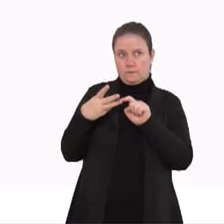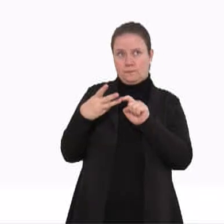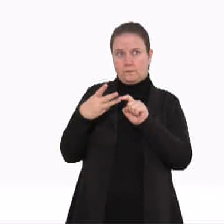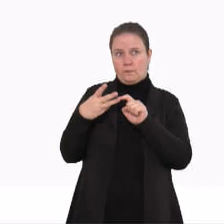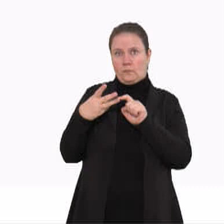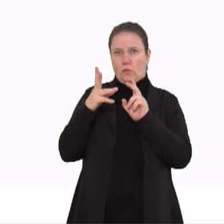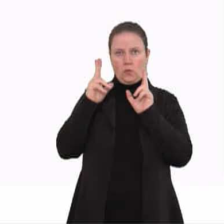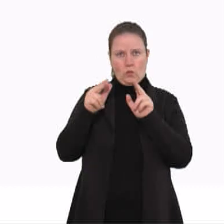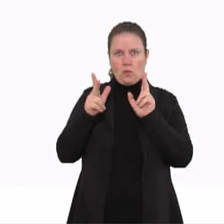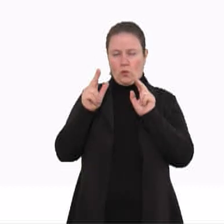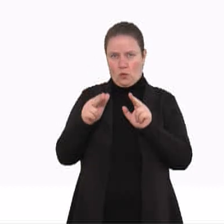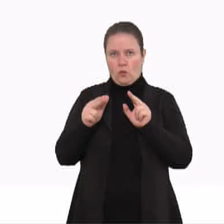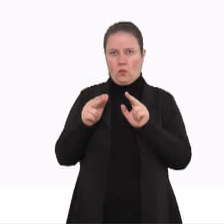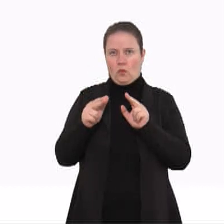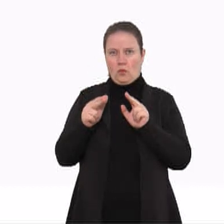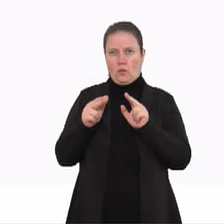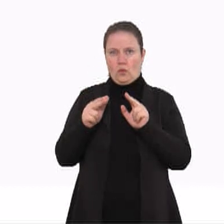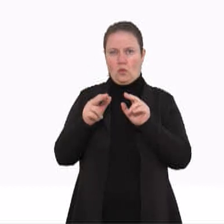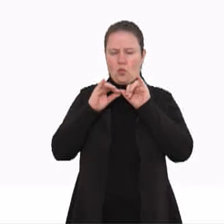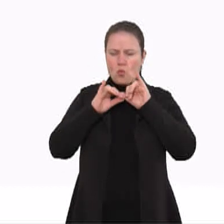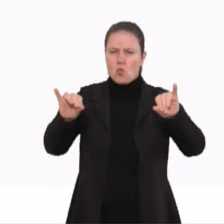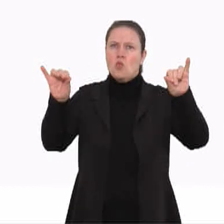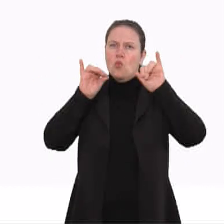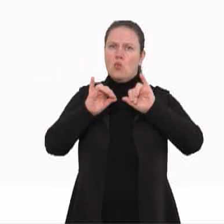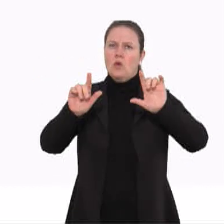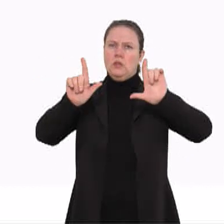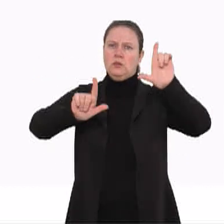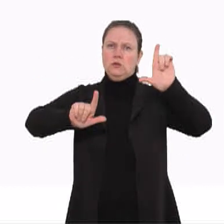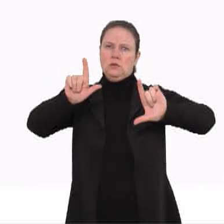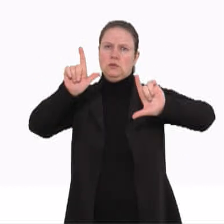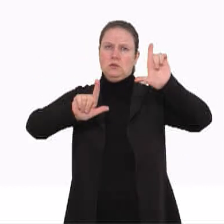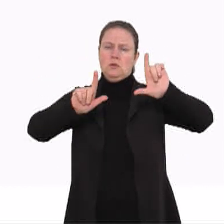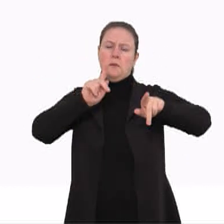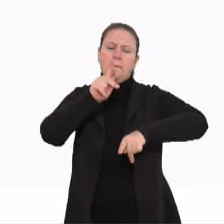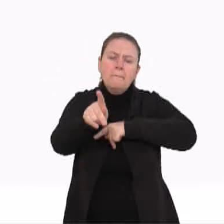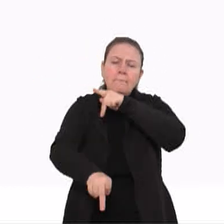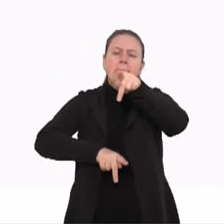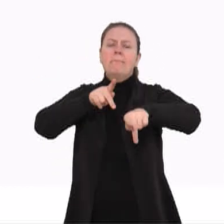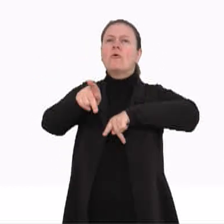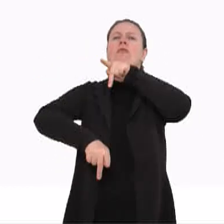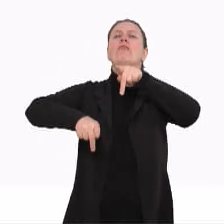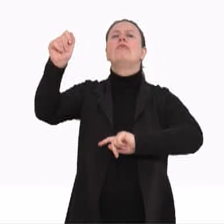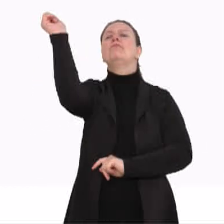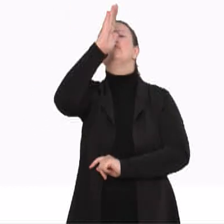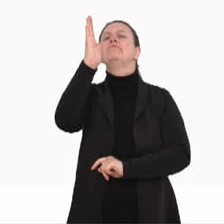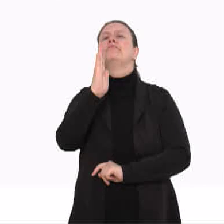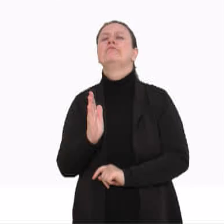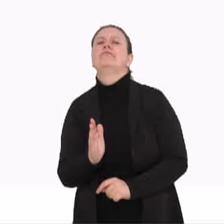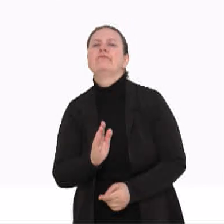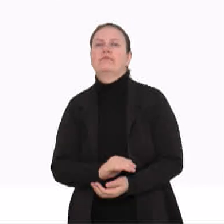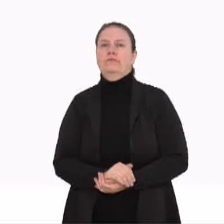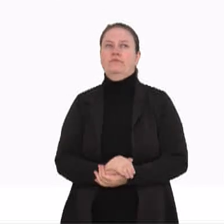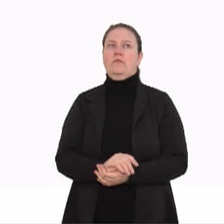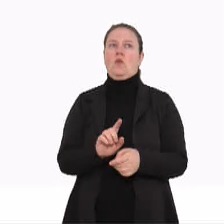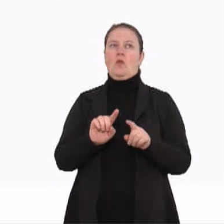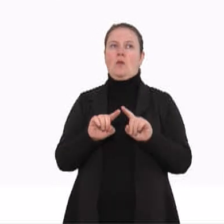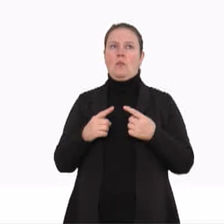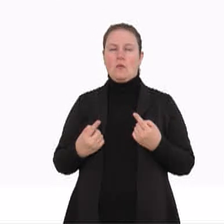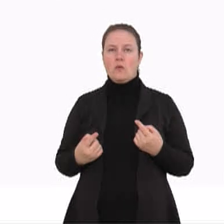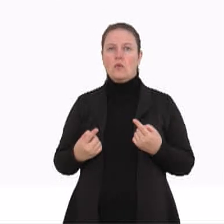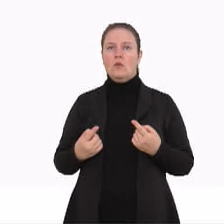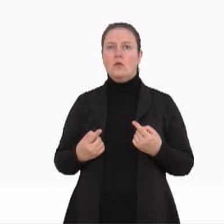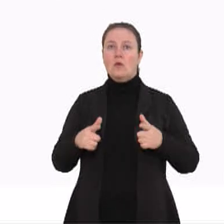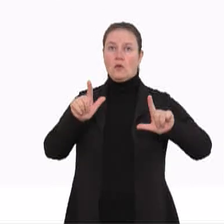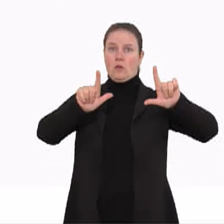a mesma transmissão. E o cara gritando lá, povo brasileiro. Só que aí,